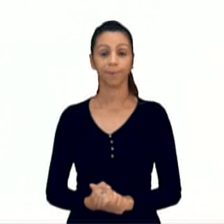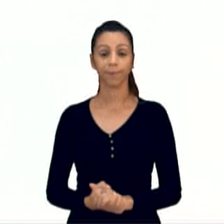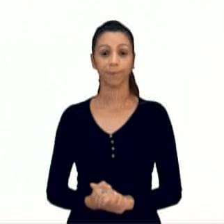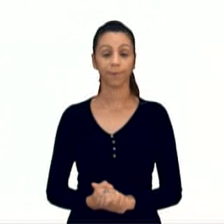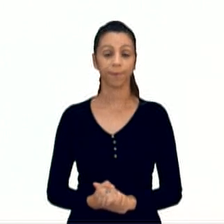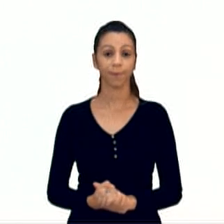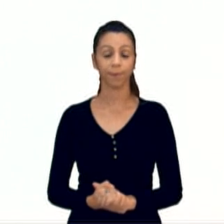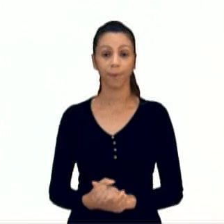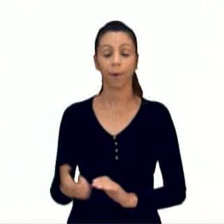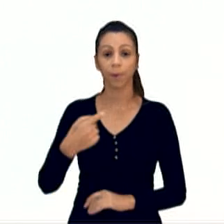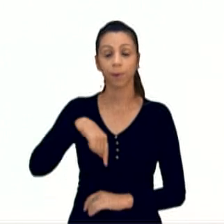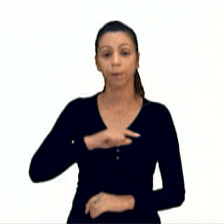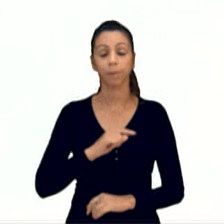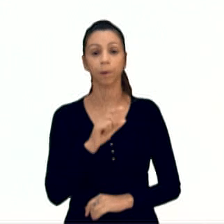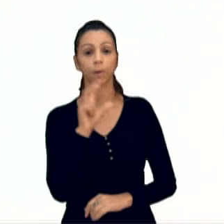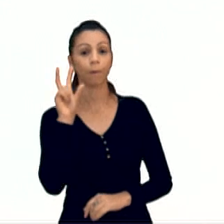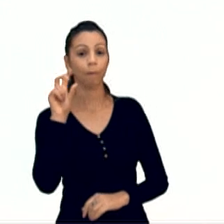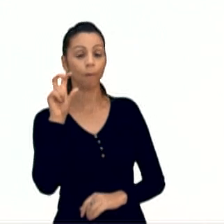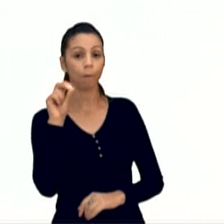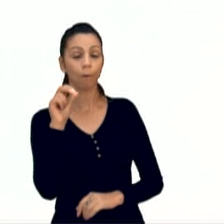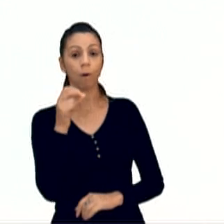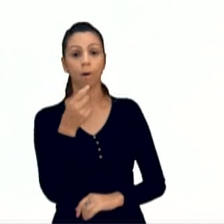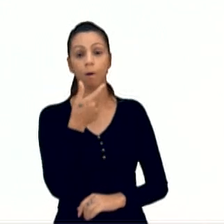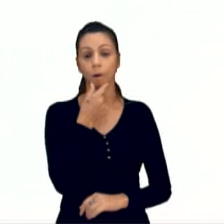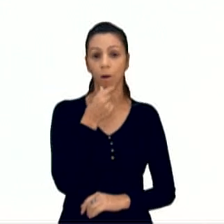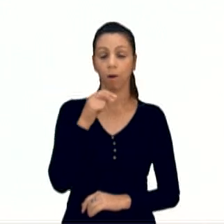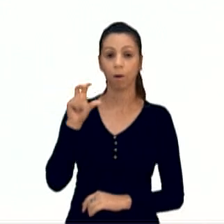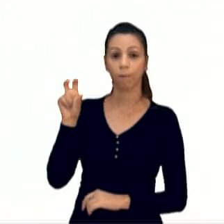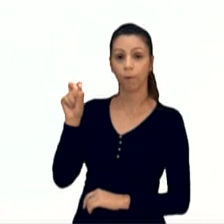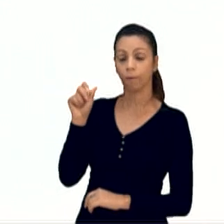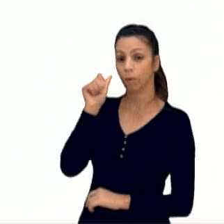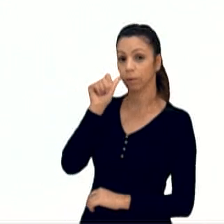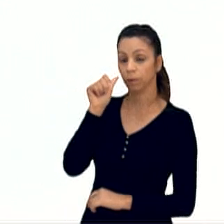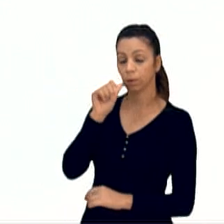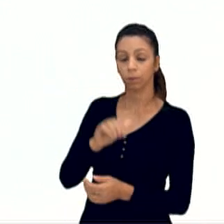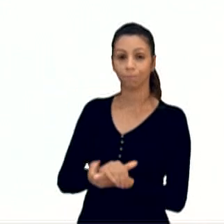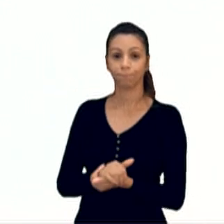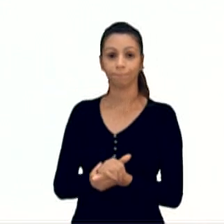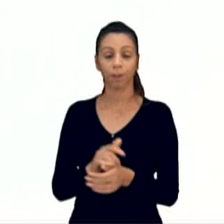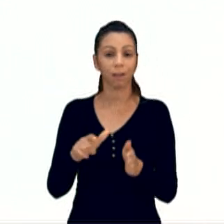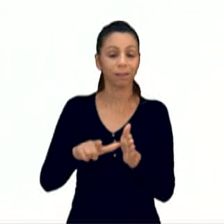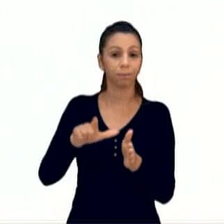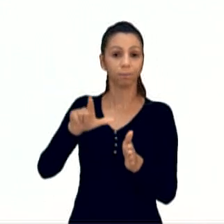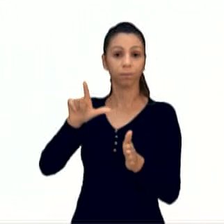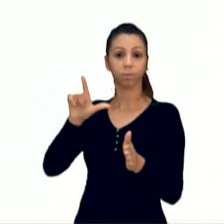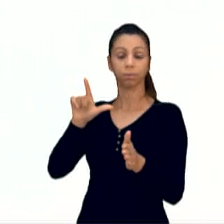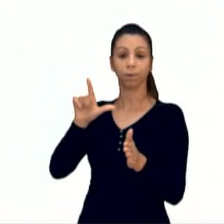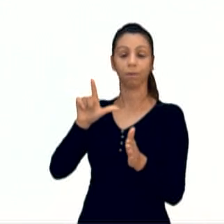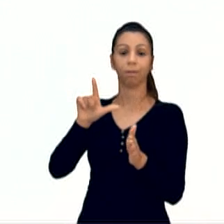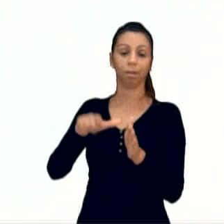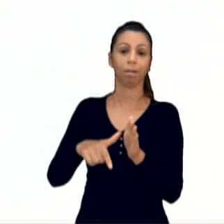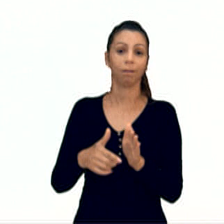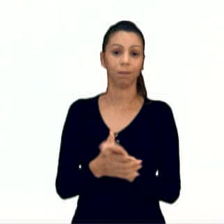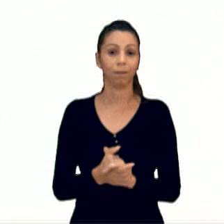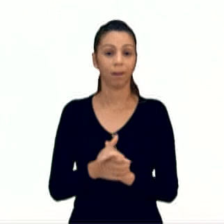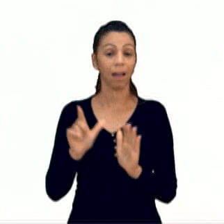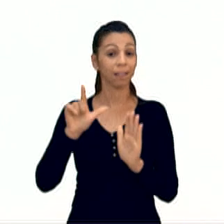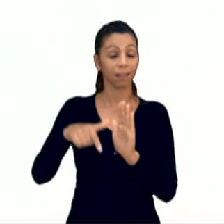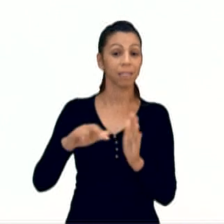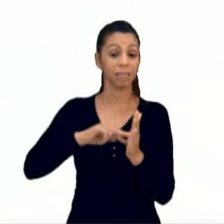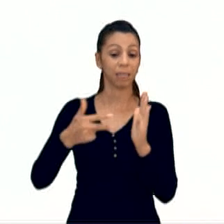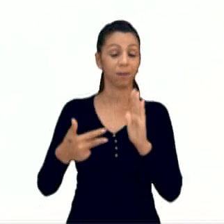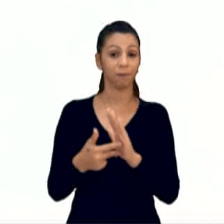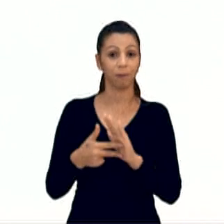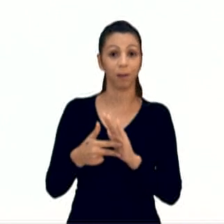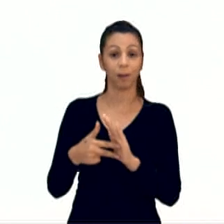Os meus avós são atrasados digitalmente, que significa que eles